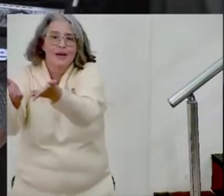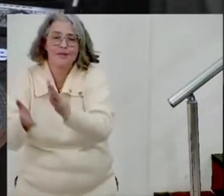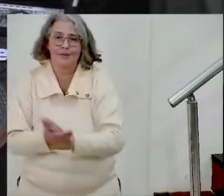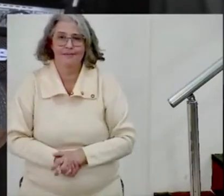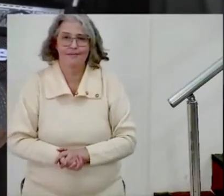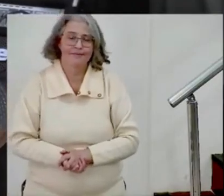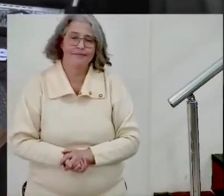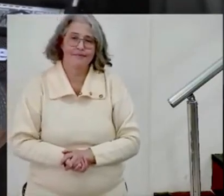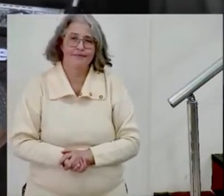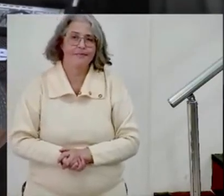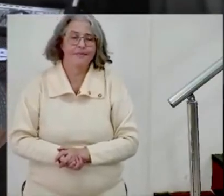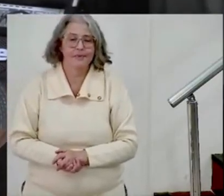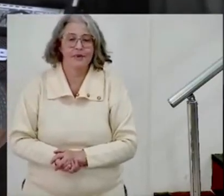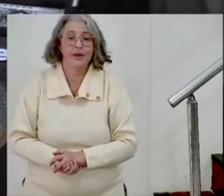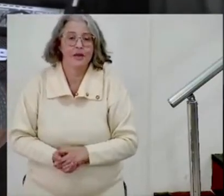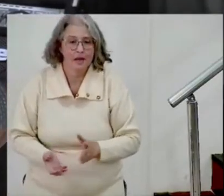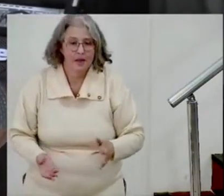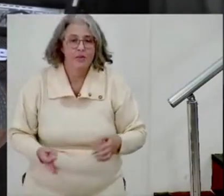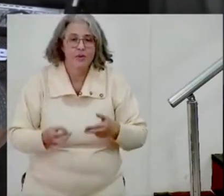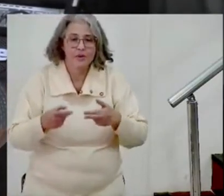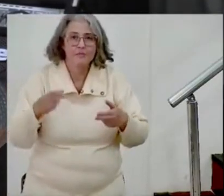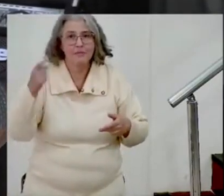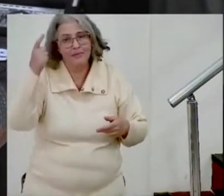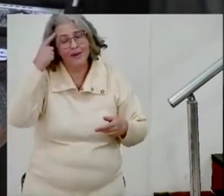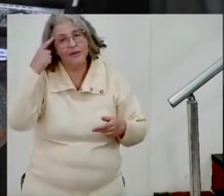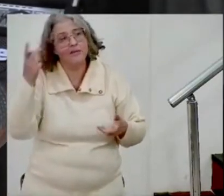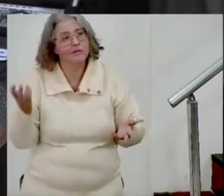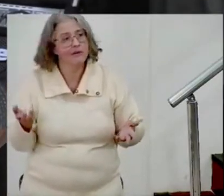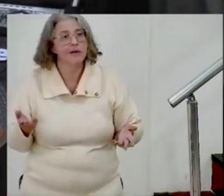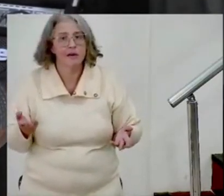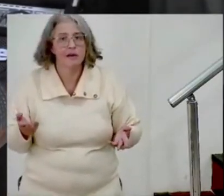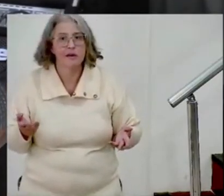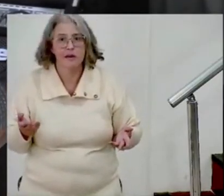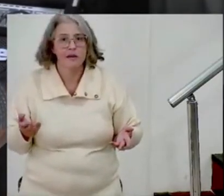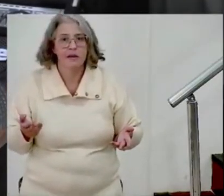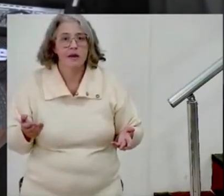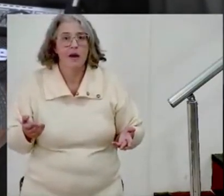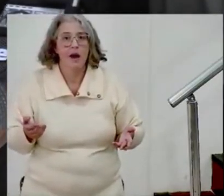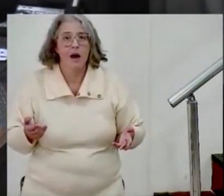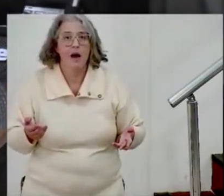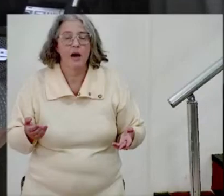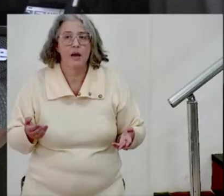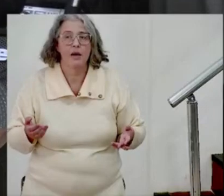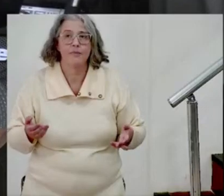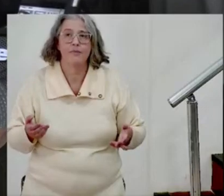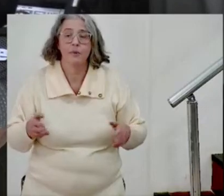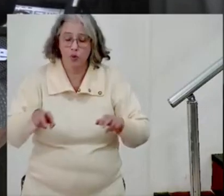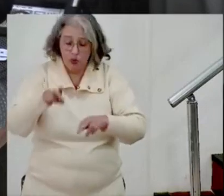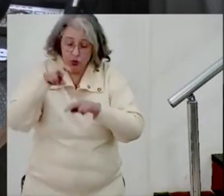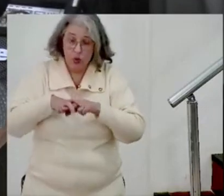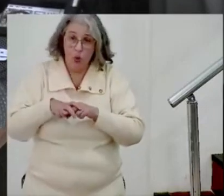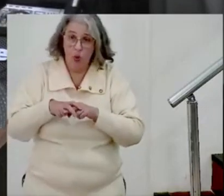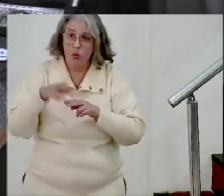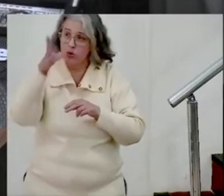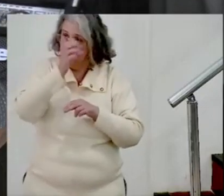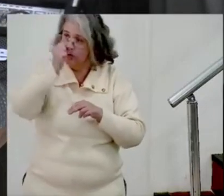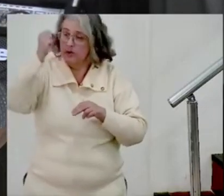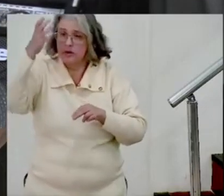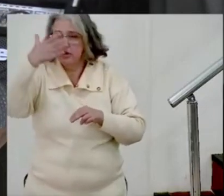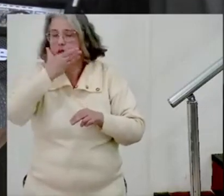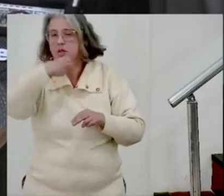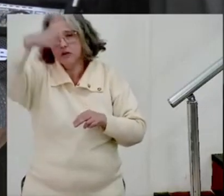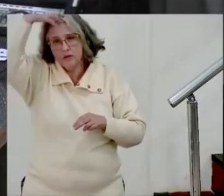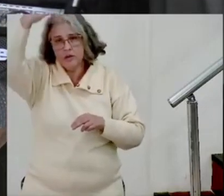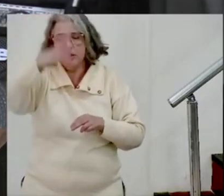alguns especulam que esse tenha sido o trono que Salomão construiu. Por quê? Porque no livro dos reis está dito que o trono de Salomão tinha